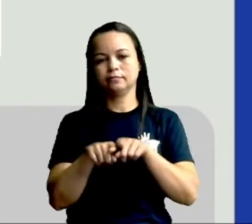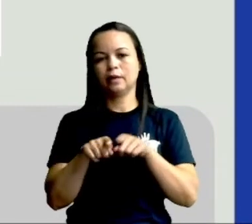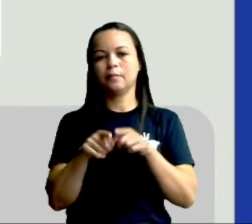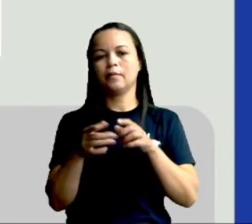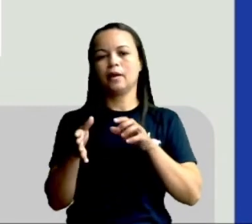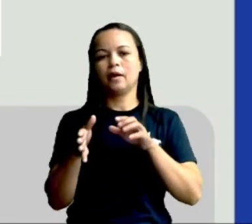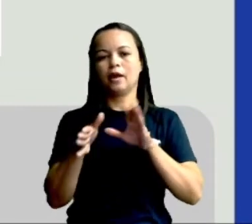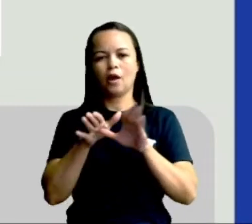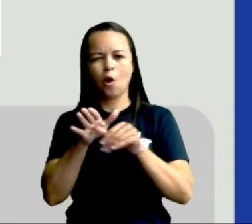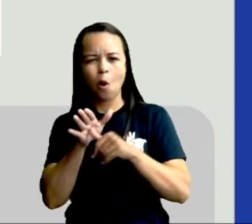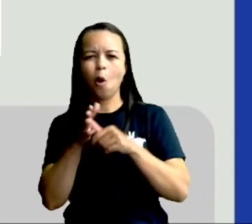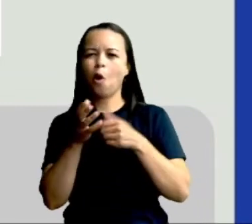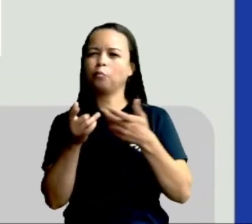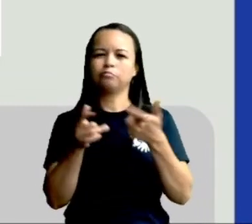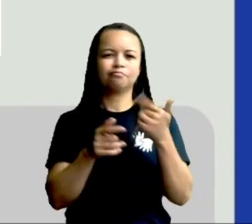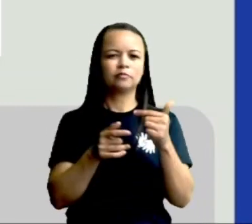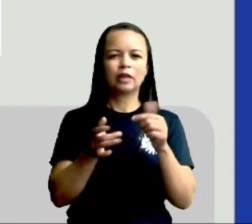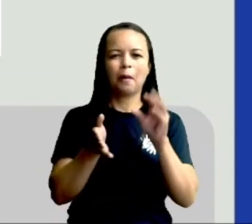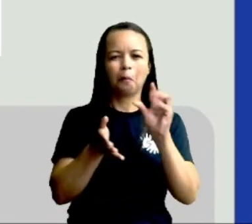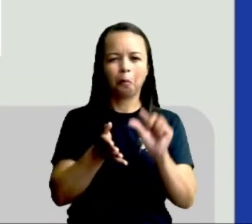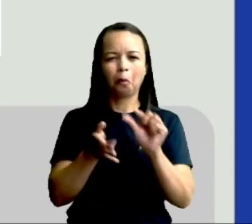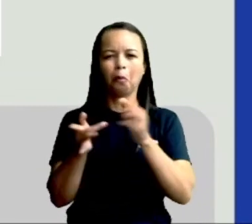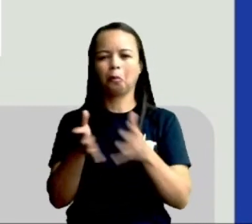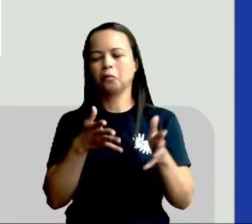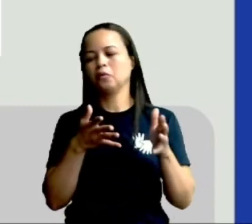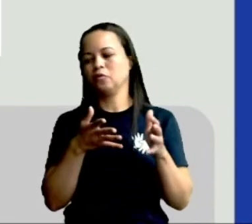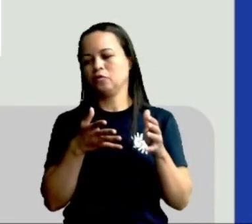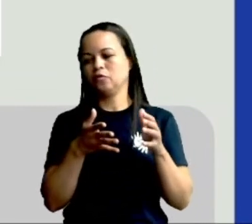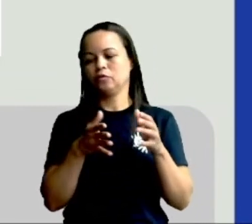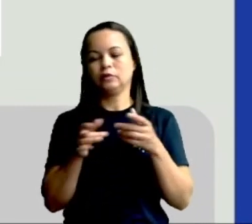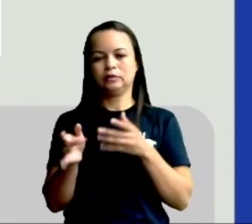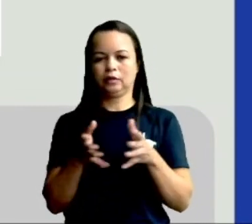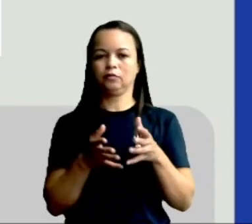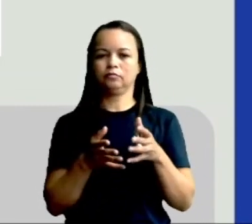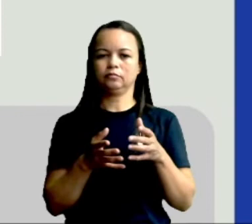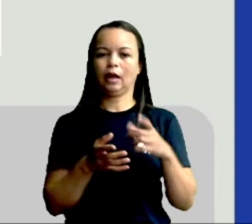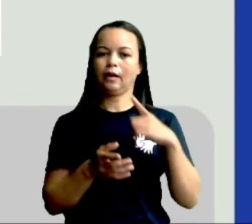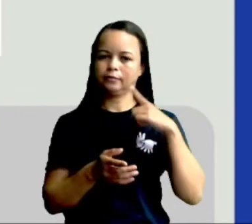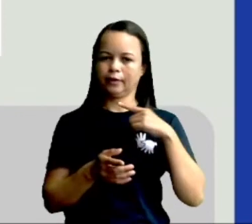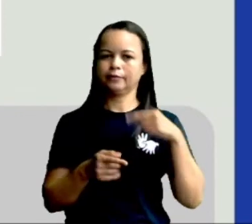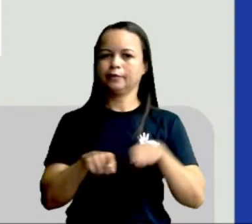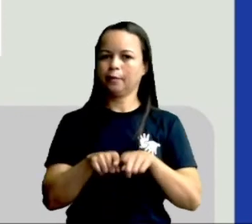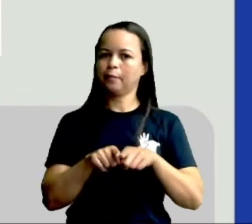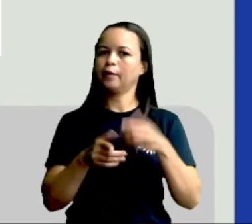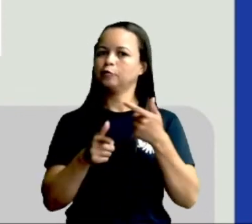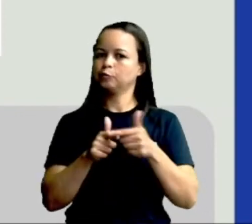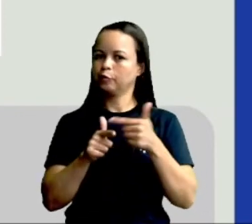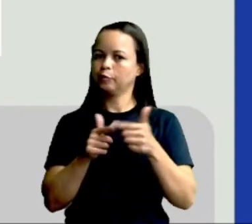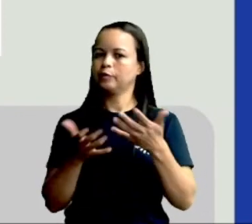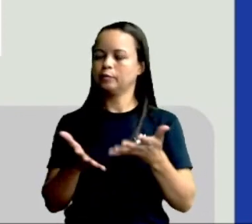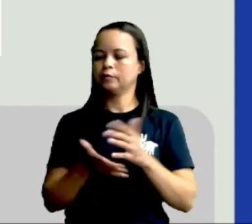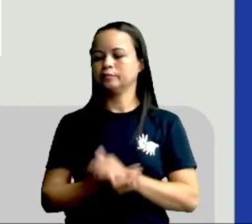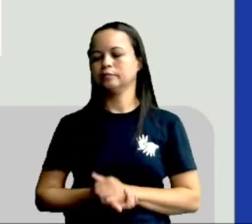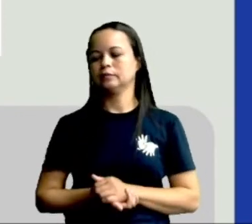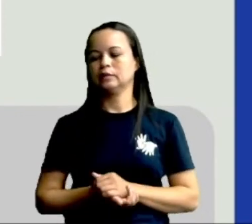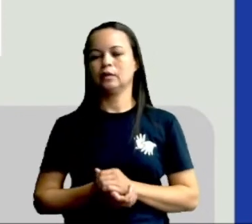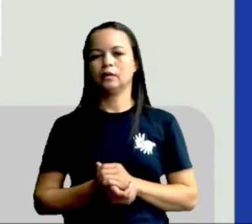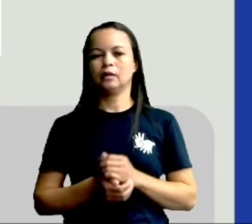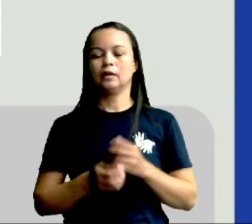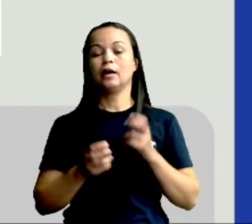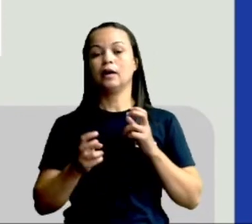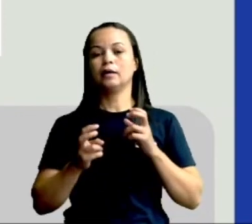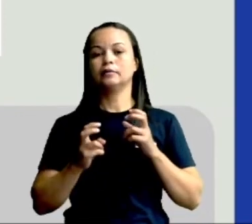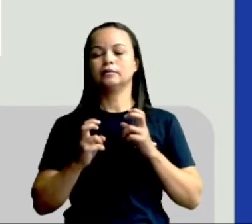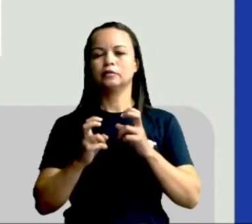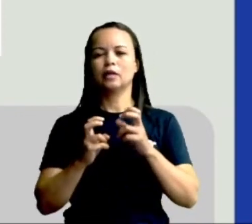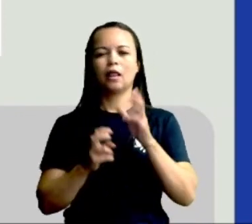e roubos. Aí as desvantagens, vamos lá. Transporte lento devido às